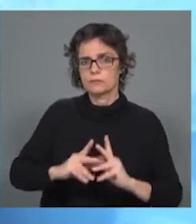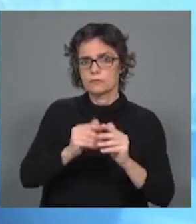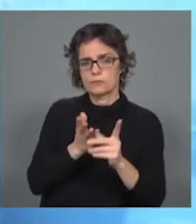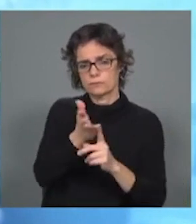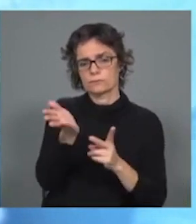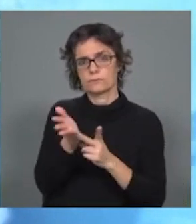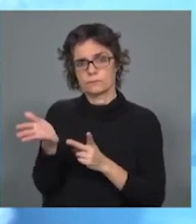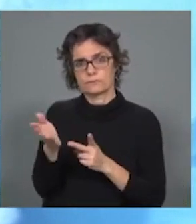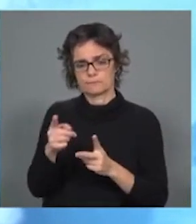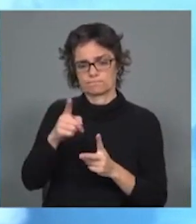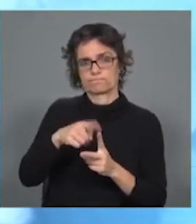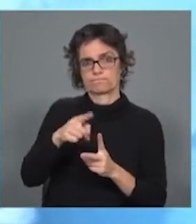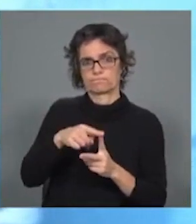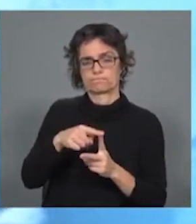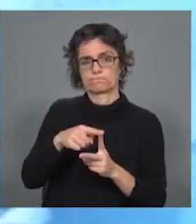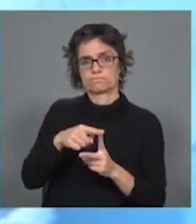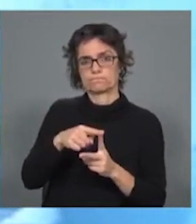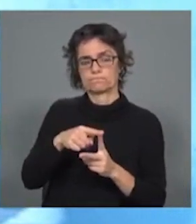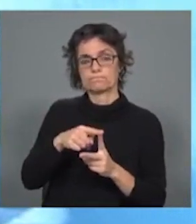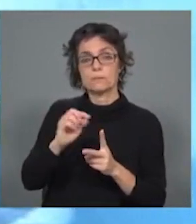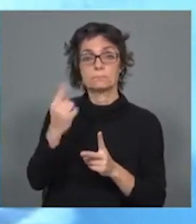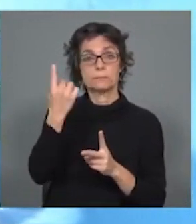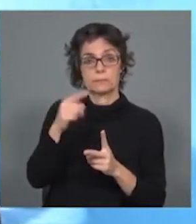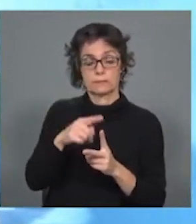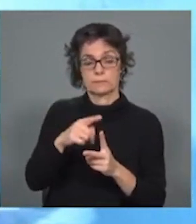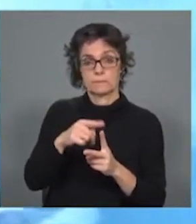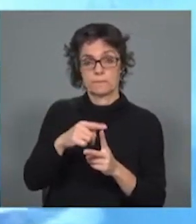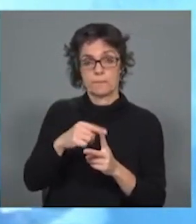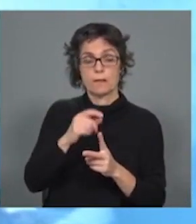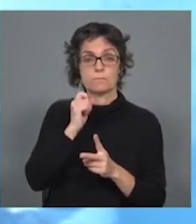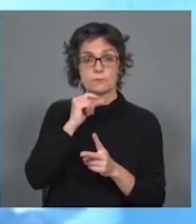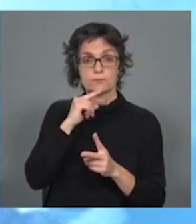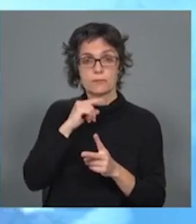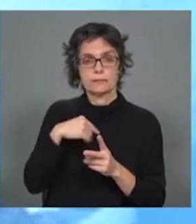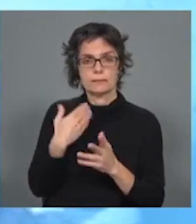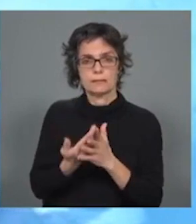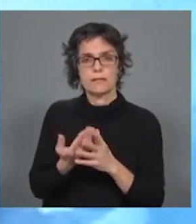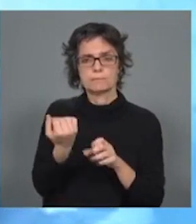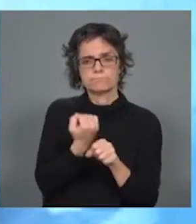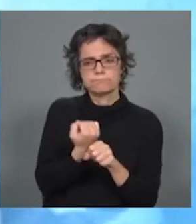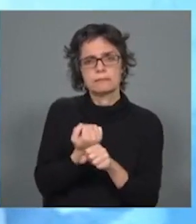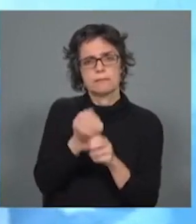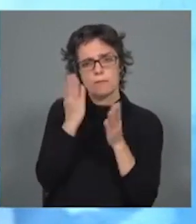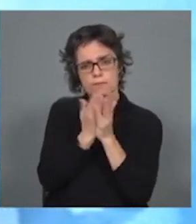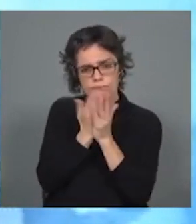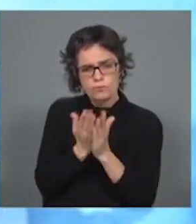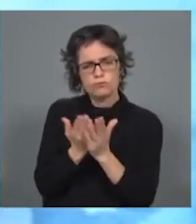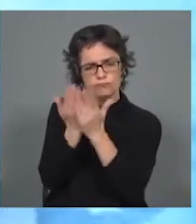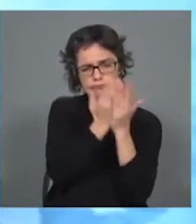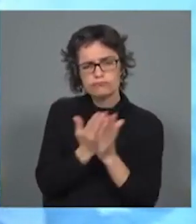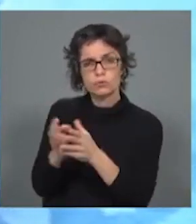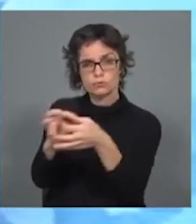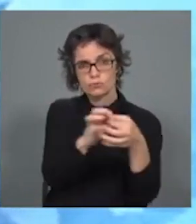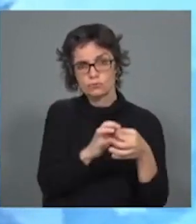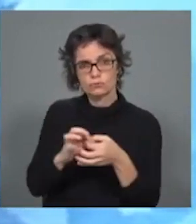vertentes. Vai começar por criar oportunidades de estudo conjunto, em que nós vamos trazer